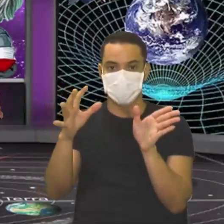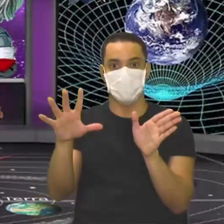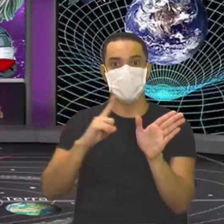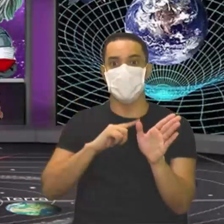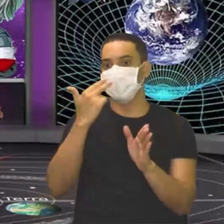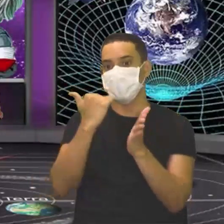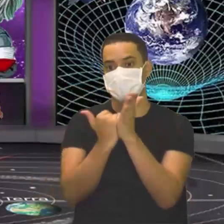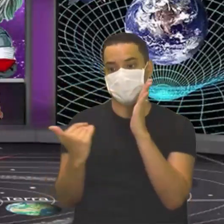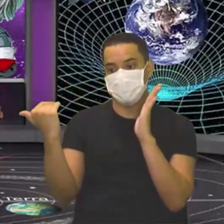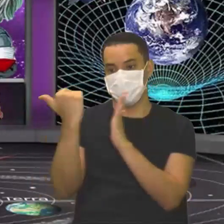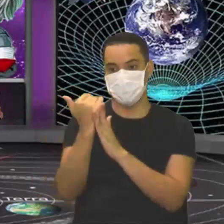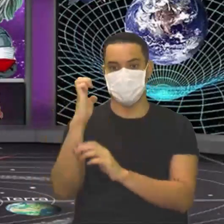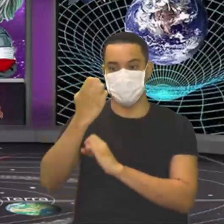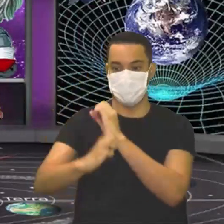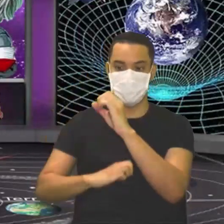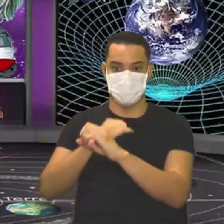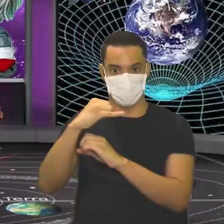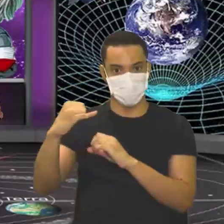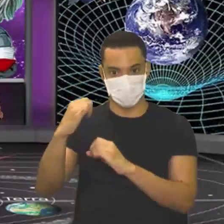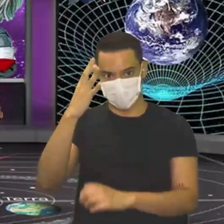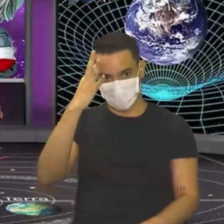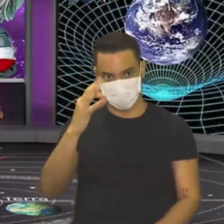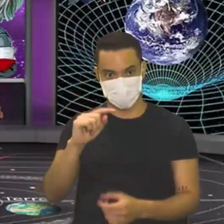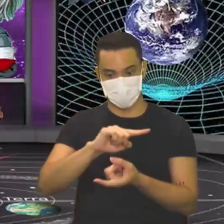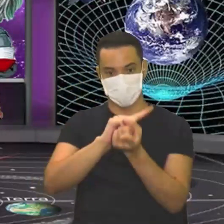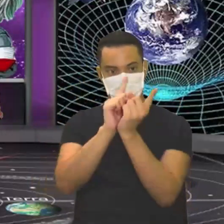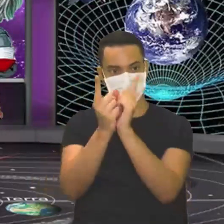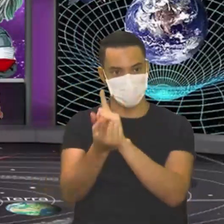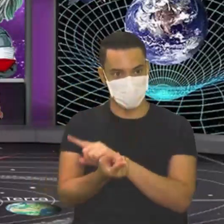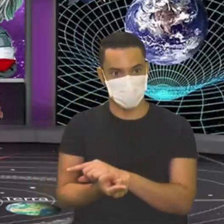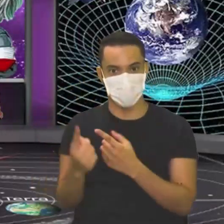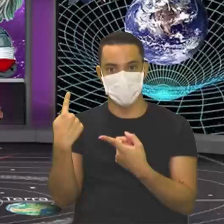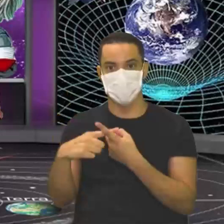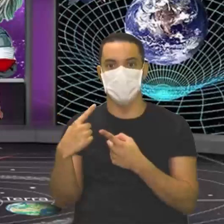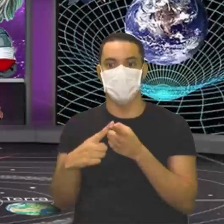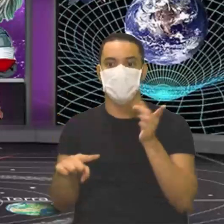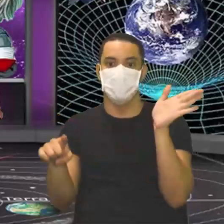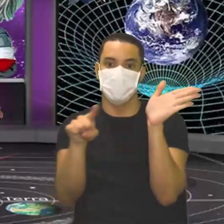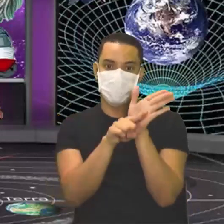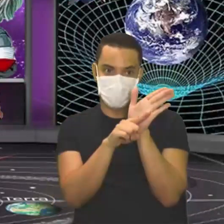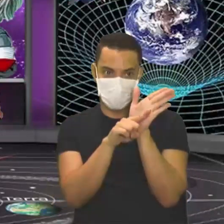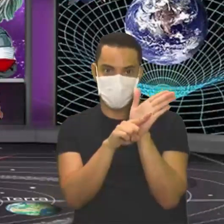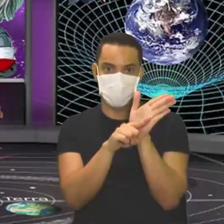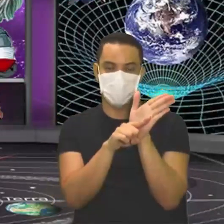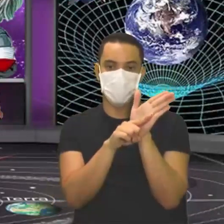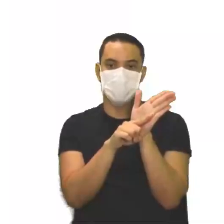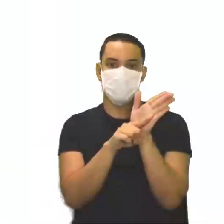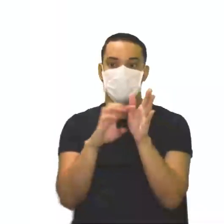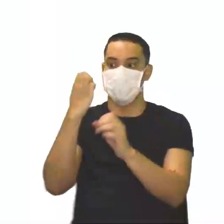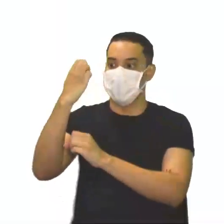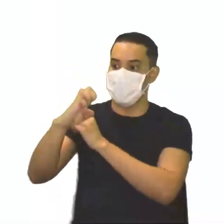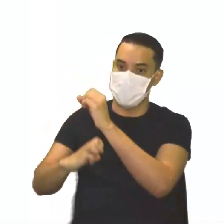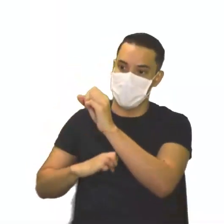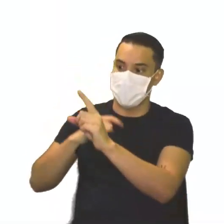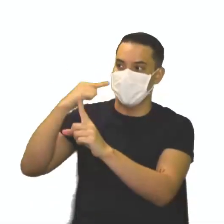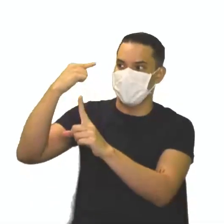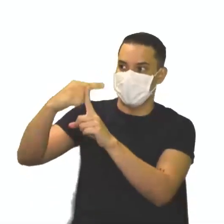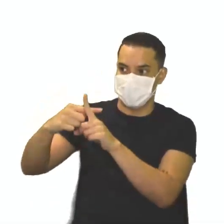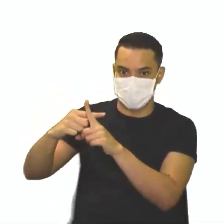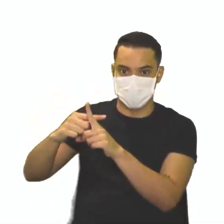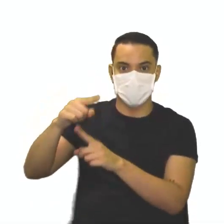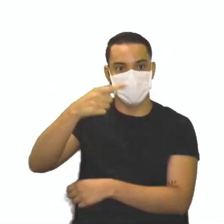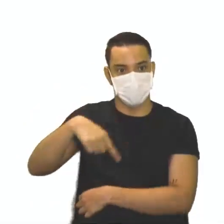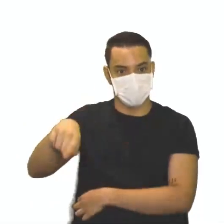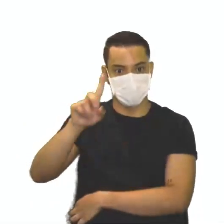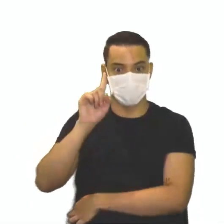de elétrons, ok? Entendido isso? Porque seria uma carga negativa. Então, vamos lá, carga positiva. Como